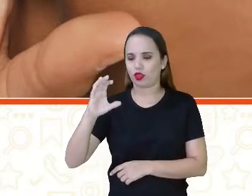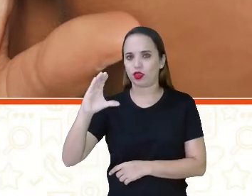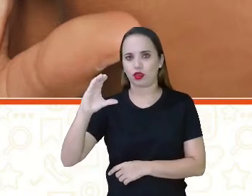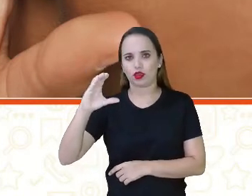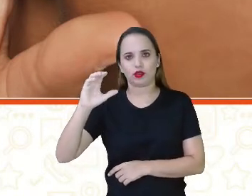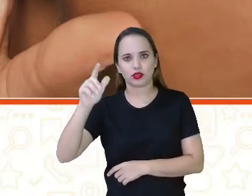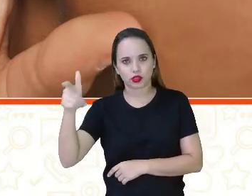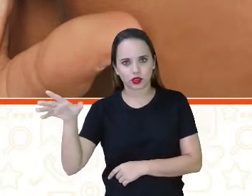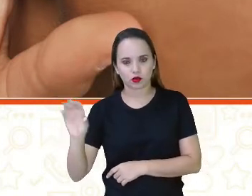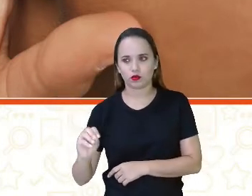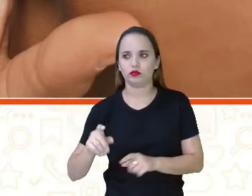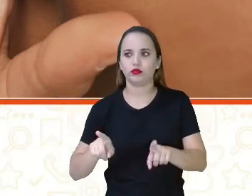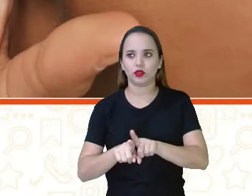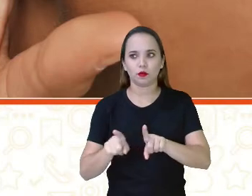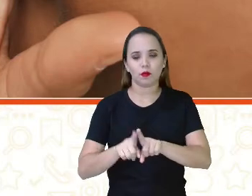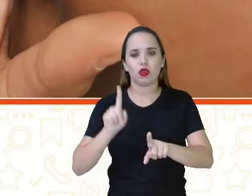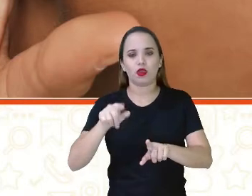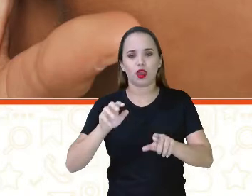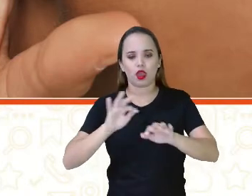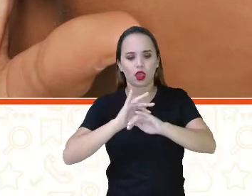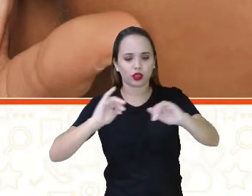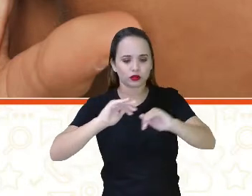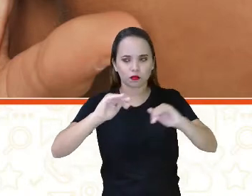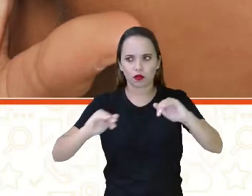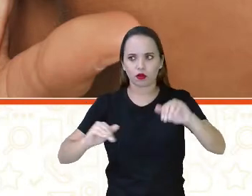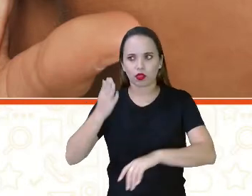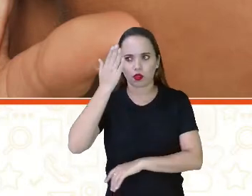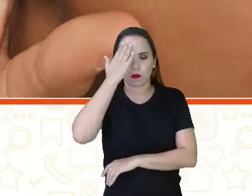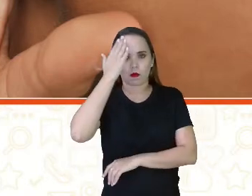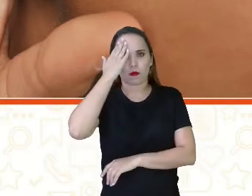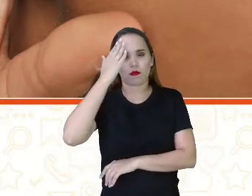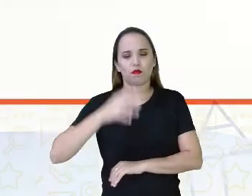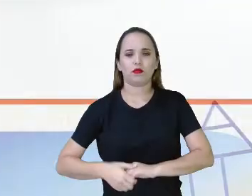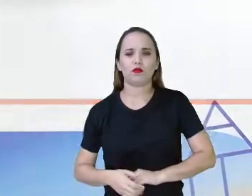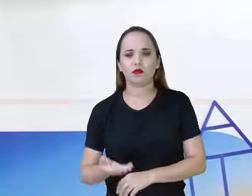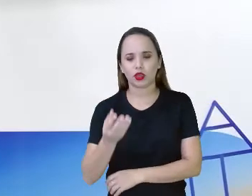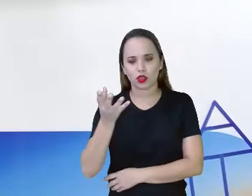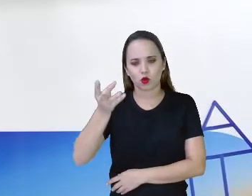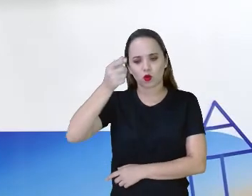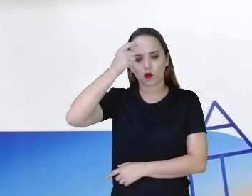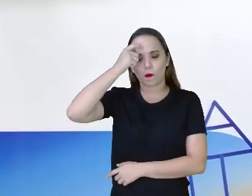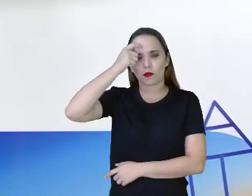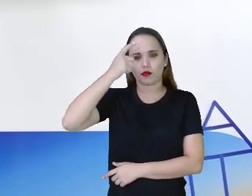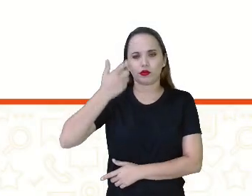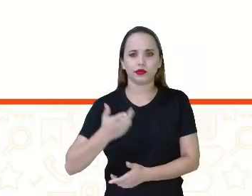Discriminação, identificação e reconhecimento e compreensão.